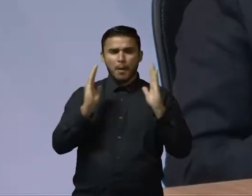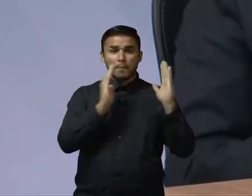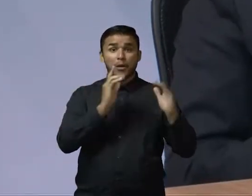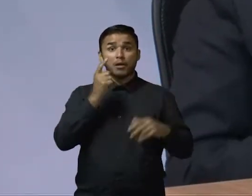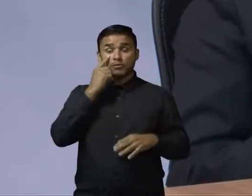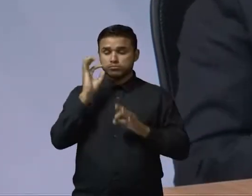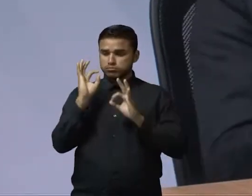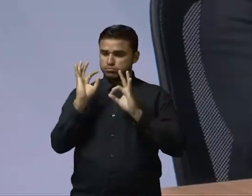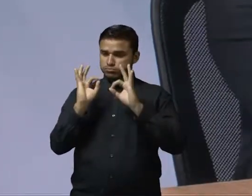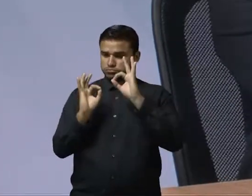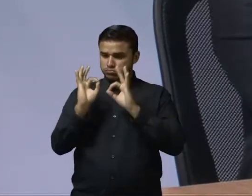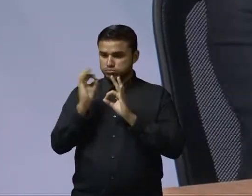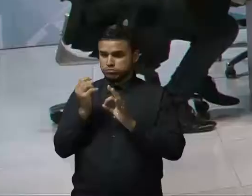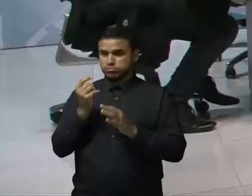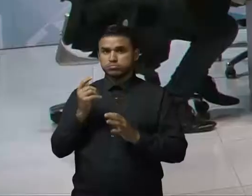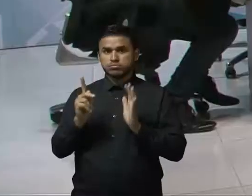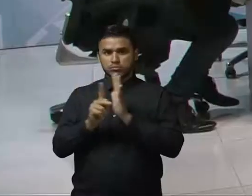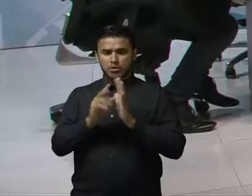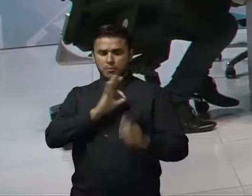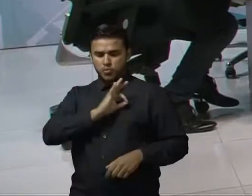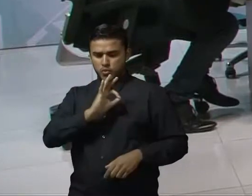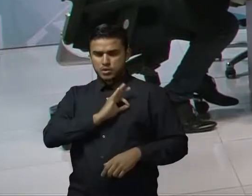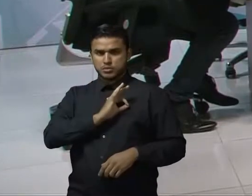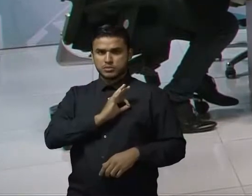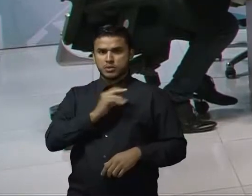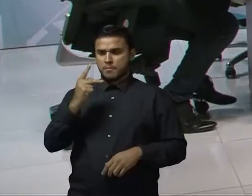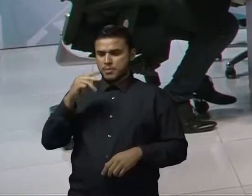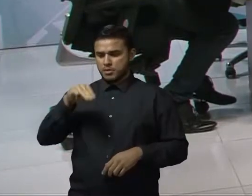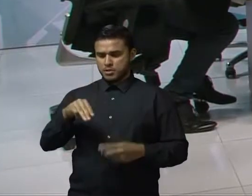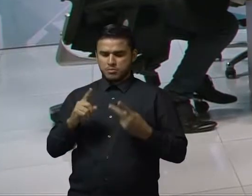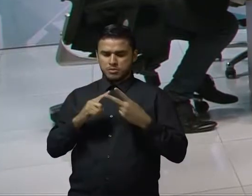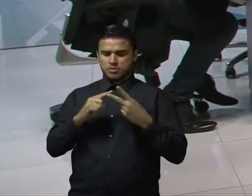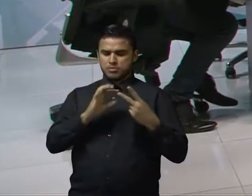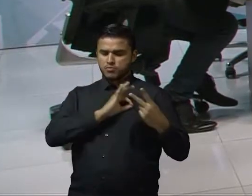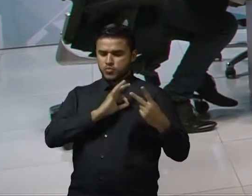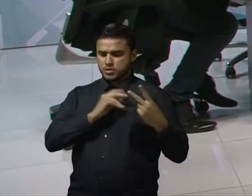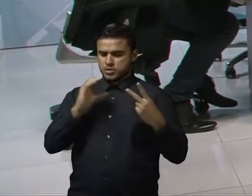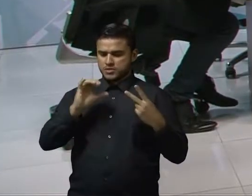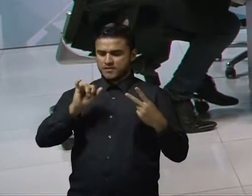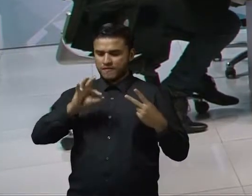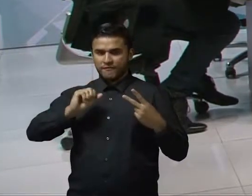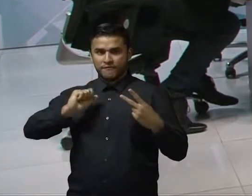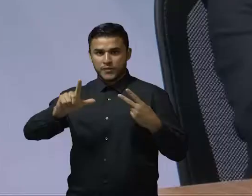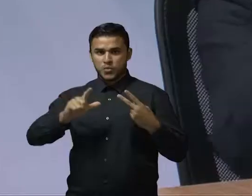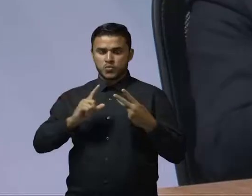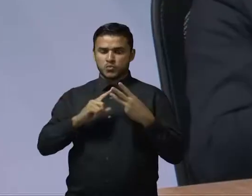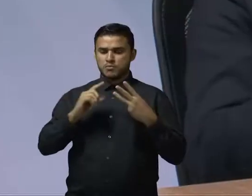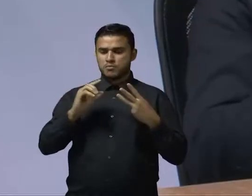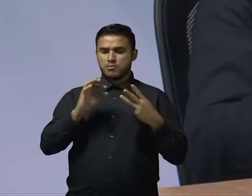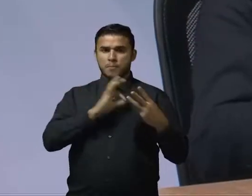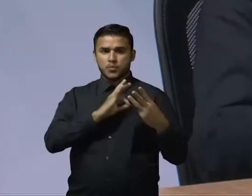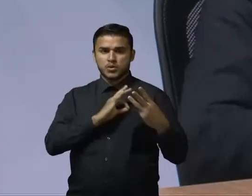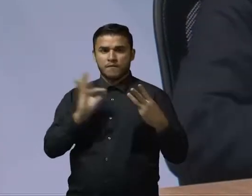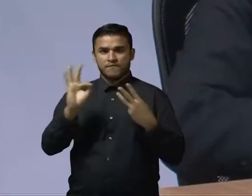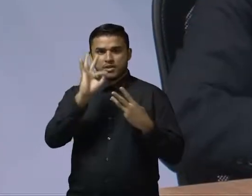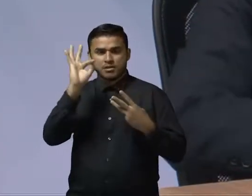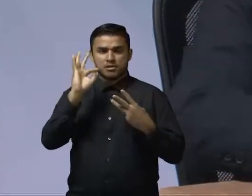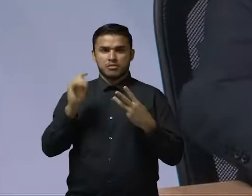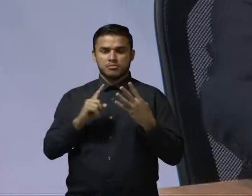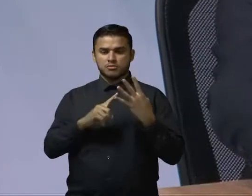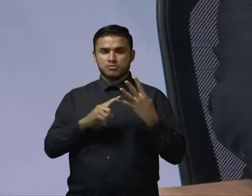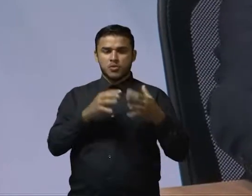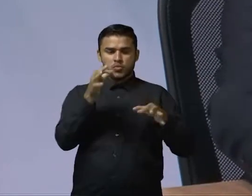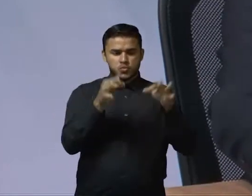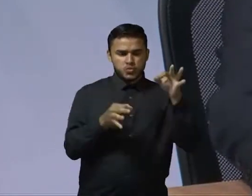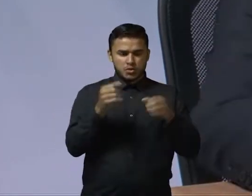temos o policiamento ostensivo, a persecução, a investigação, o processamento judicial, a condenação